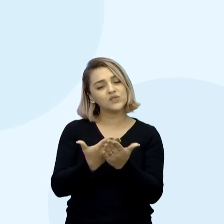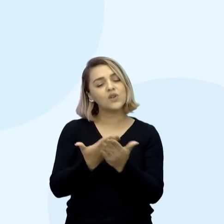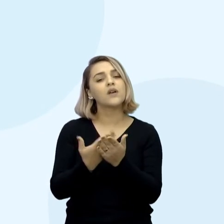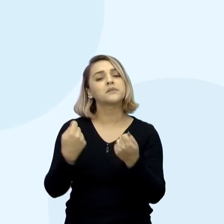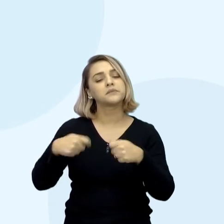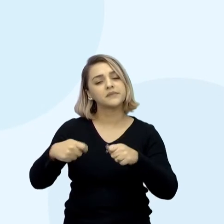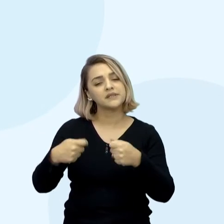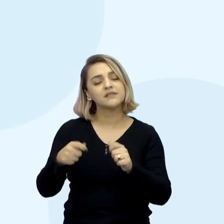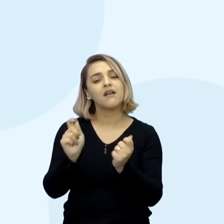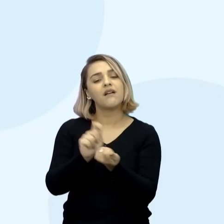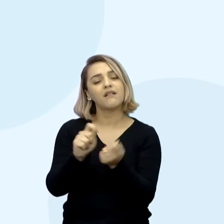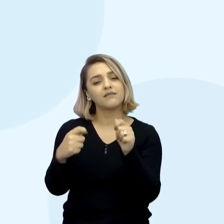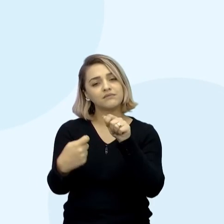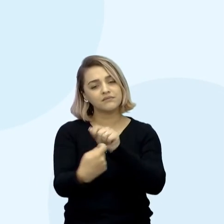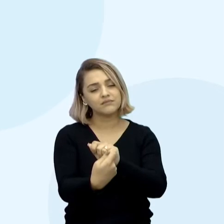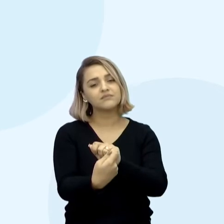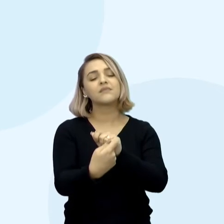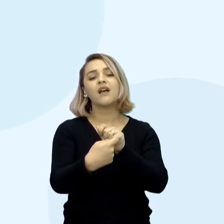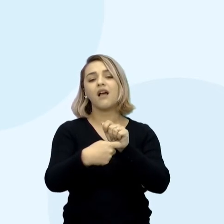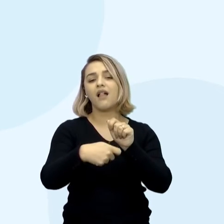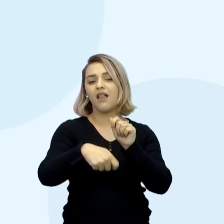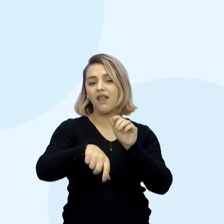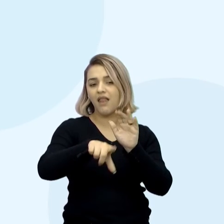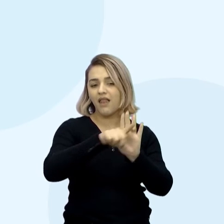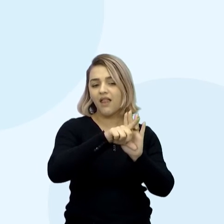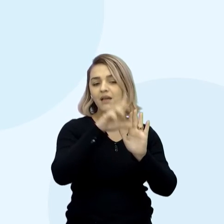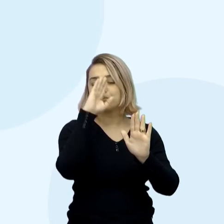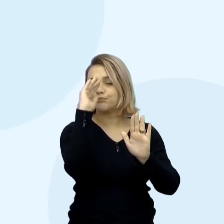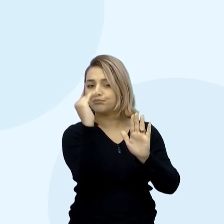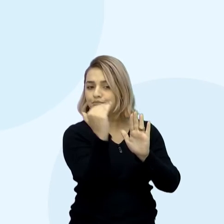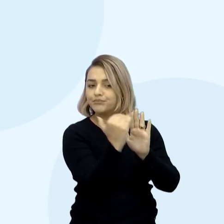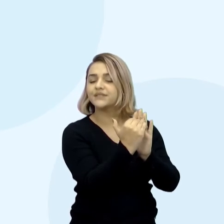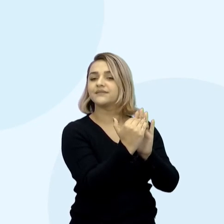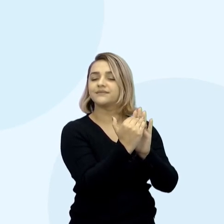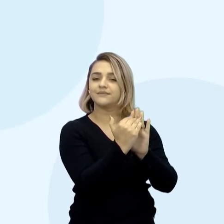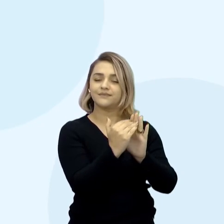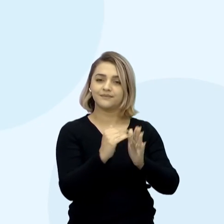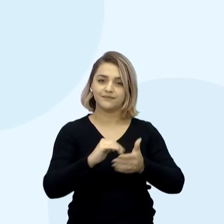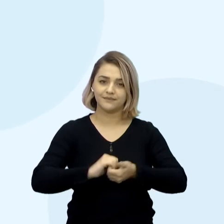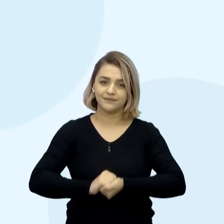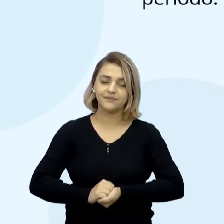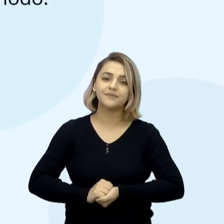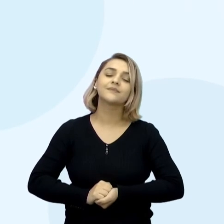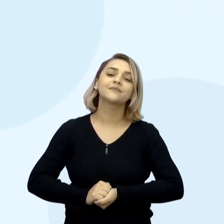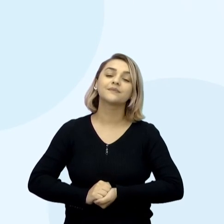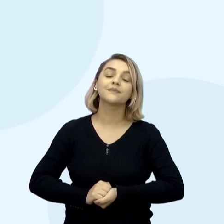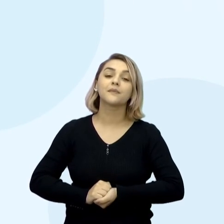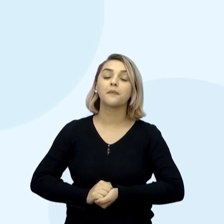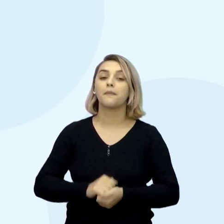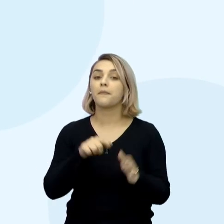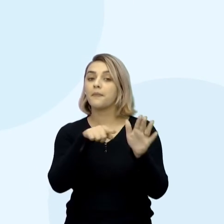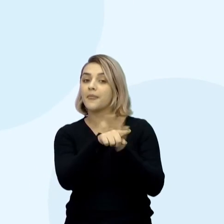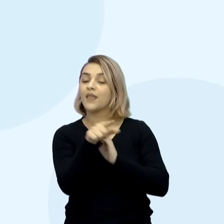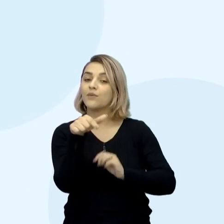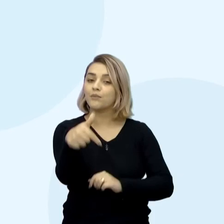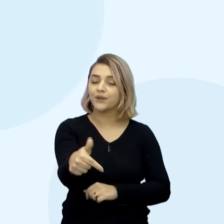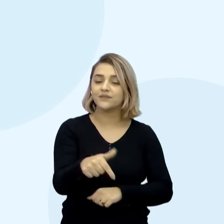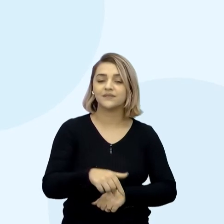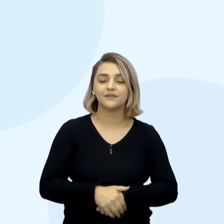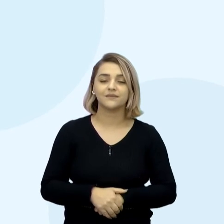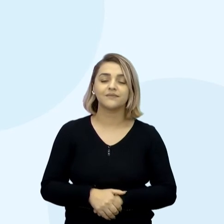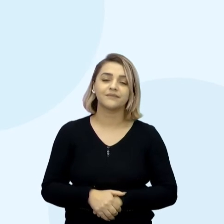adaptar respeitando as novas regras. Próxima pergunta para a professora